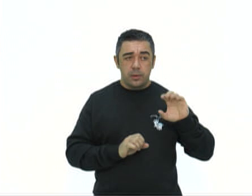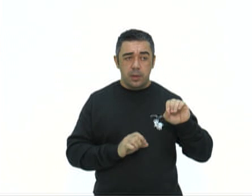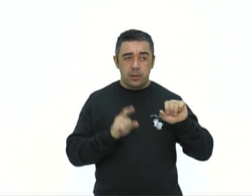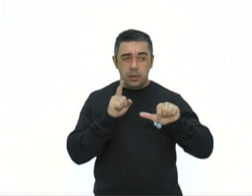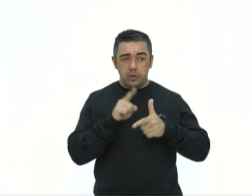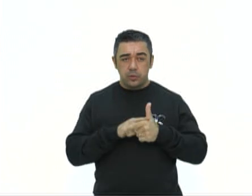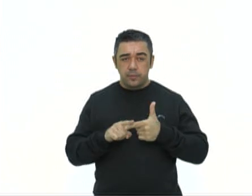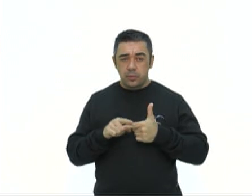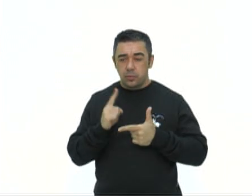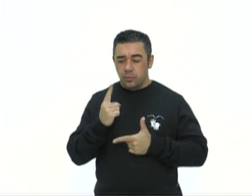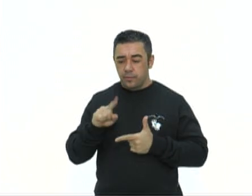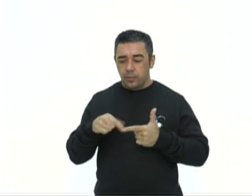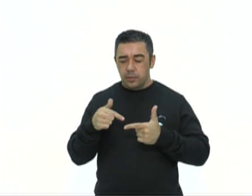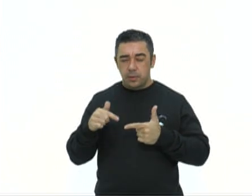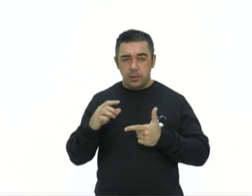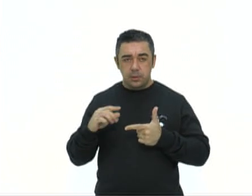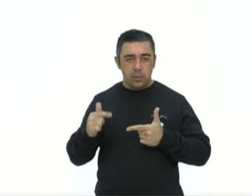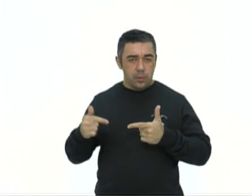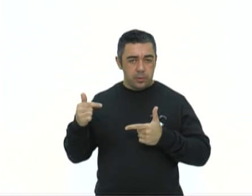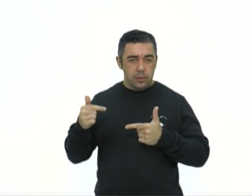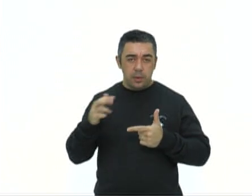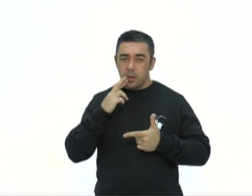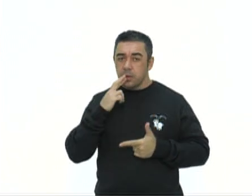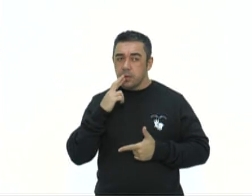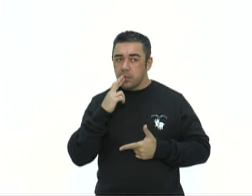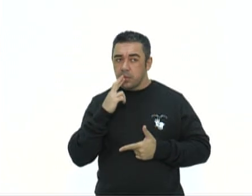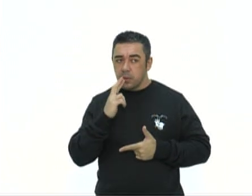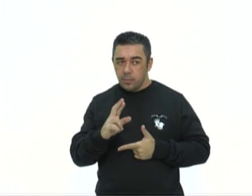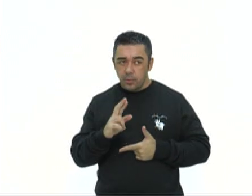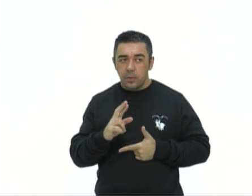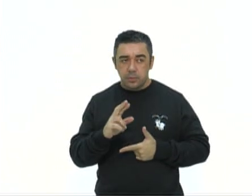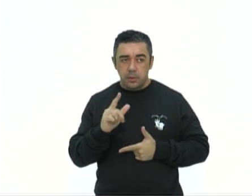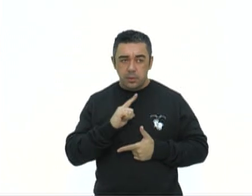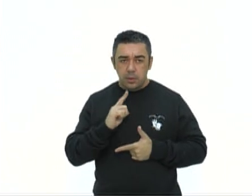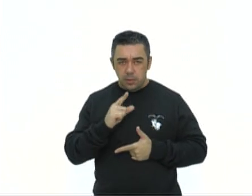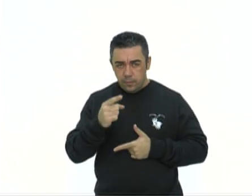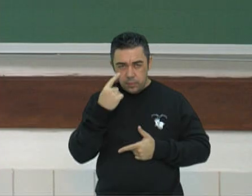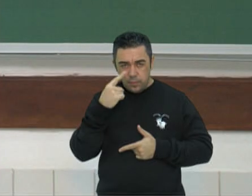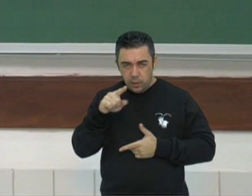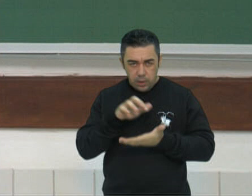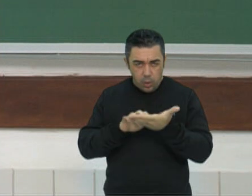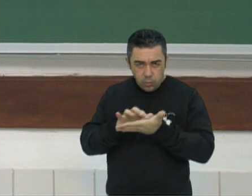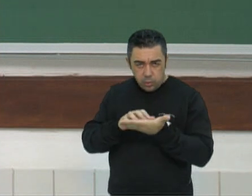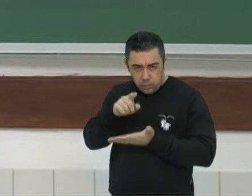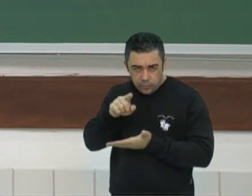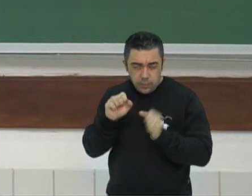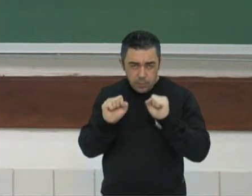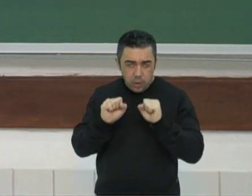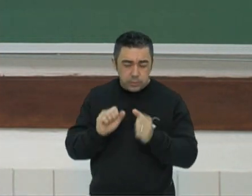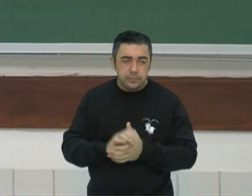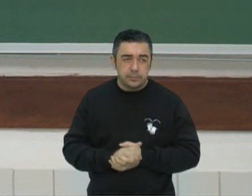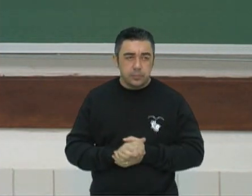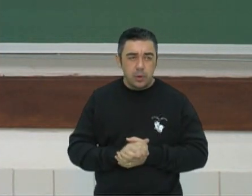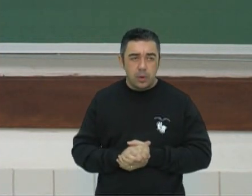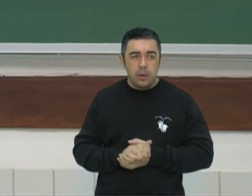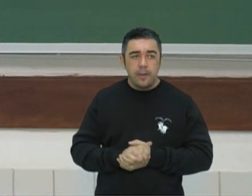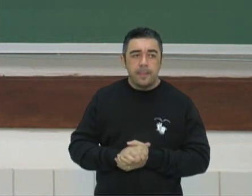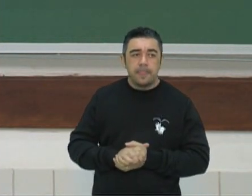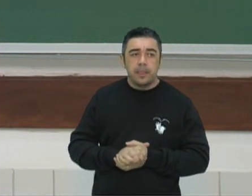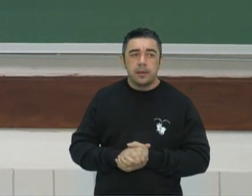por 1,70 m ao quadrado. O resultado desse cálculo, depois você pode conferir aí com a calculadora e tal, ou na mão